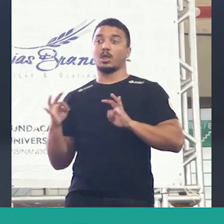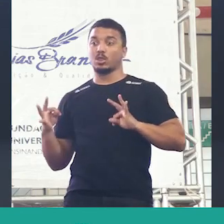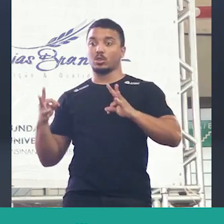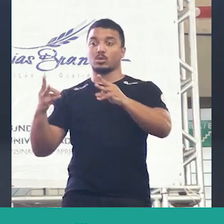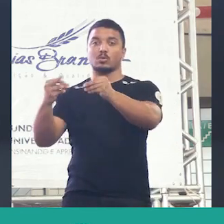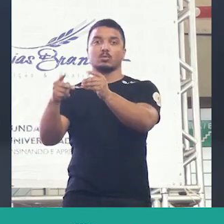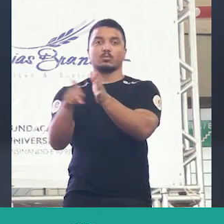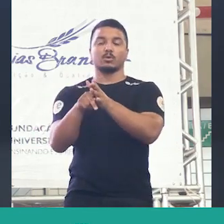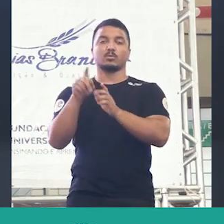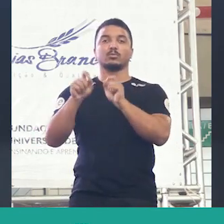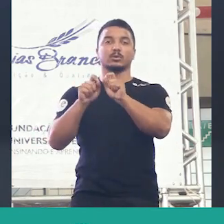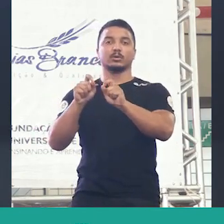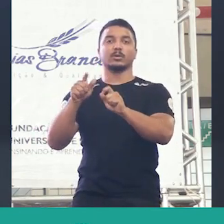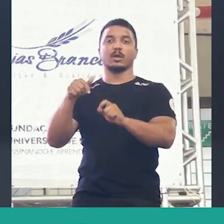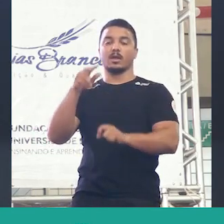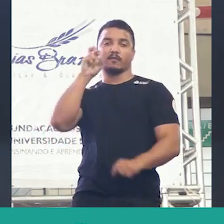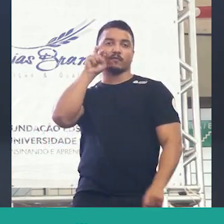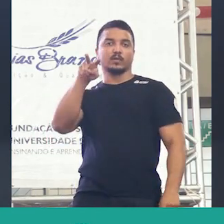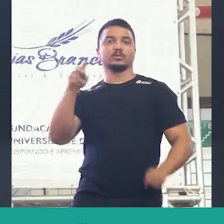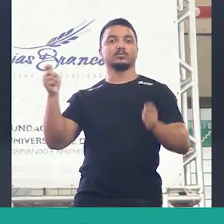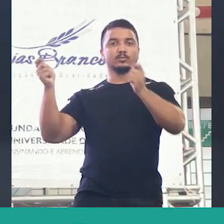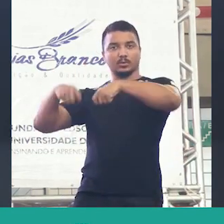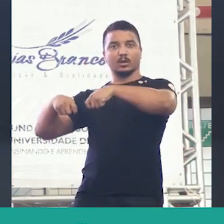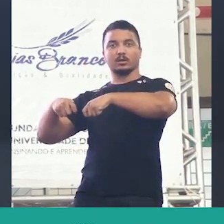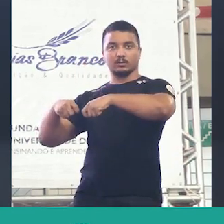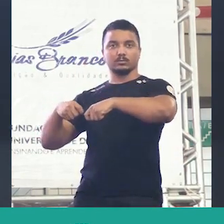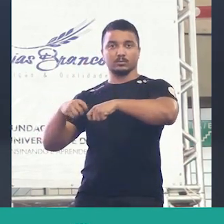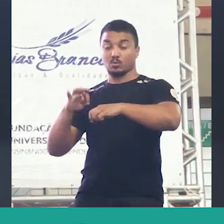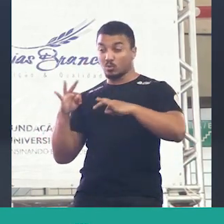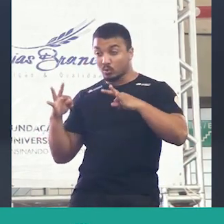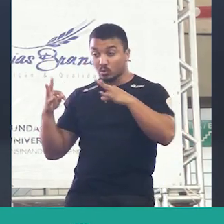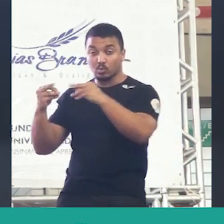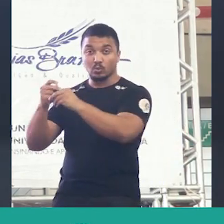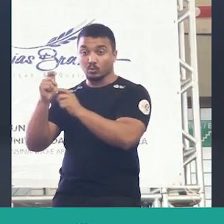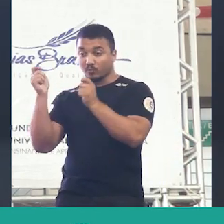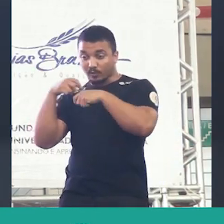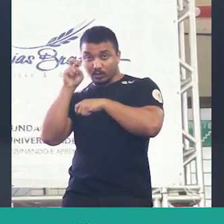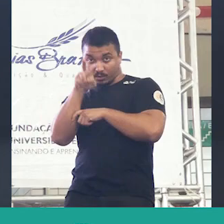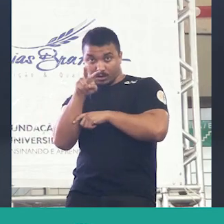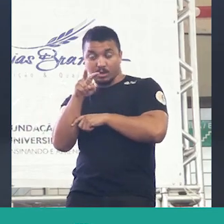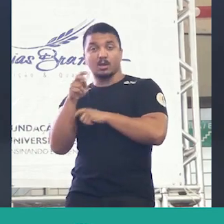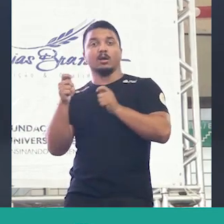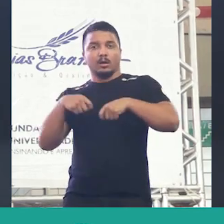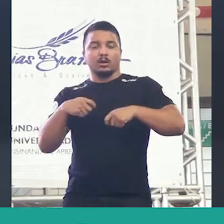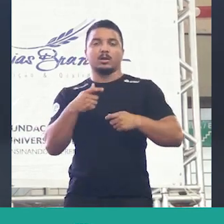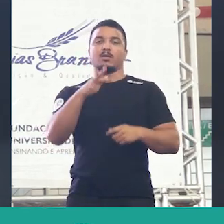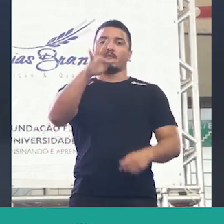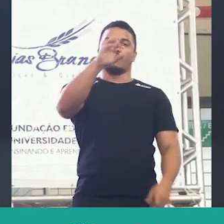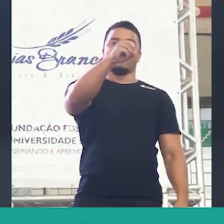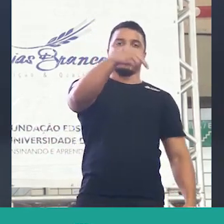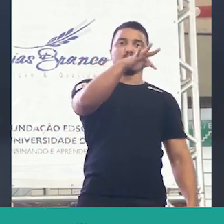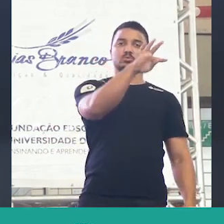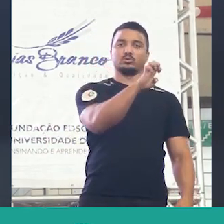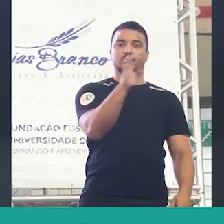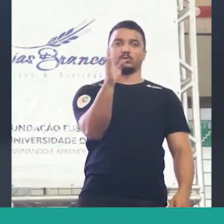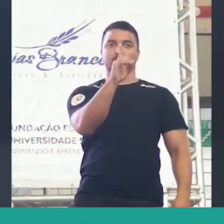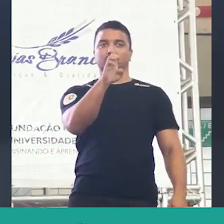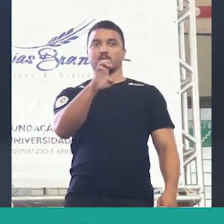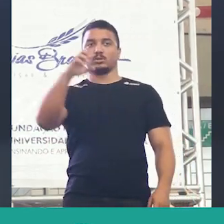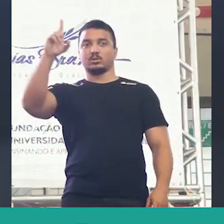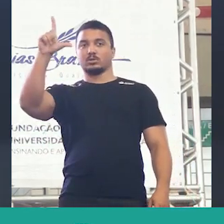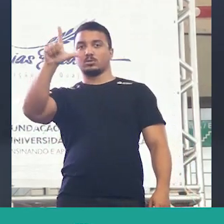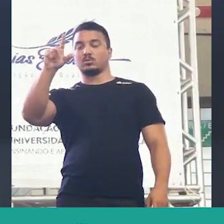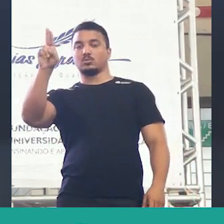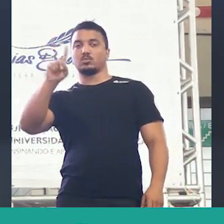Tudo aquilo que é o que, pessoal? Visível. Tudo aquilo que a gente vê é fonte de luz. Agora, se tiver